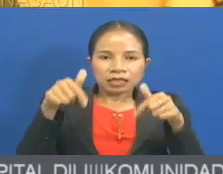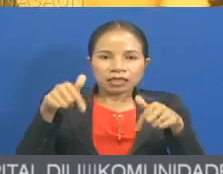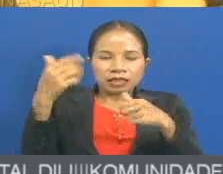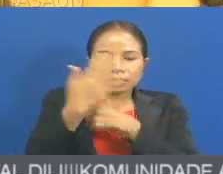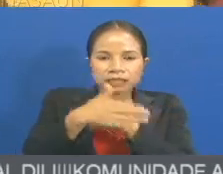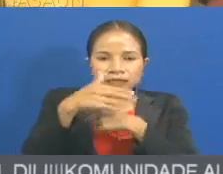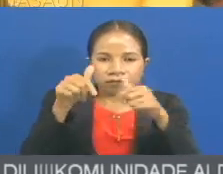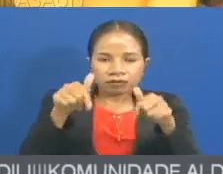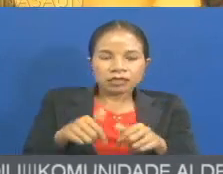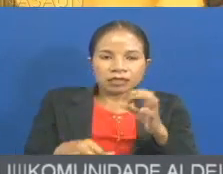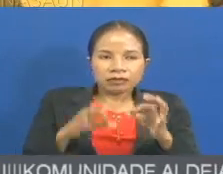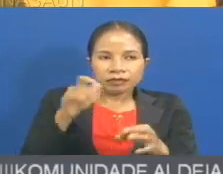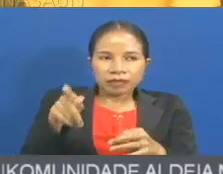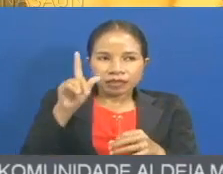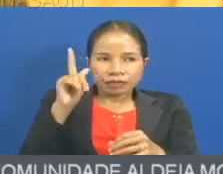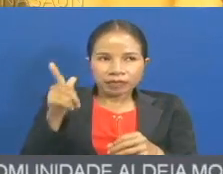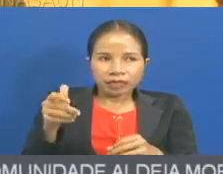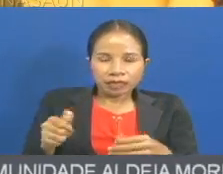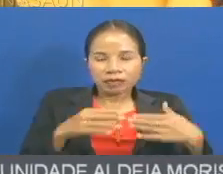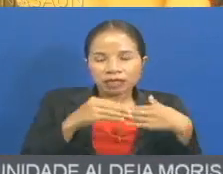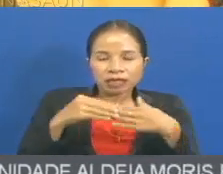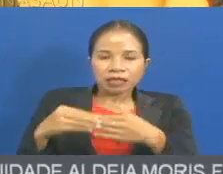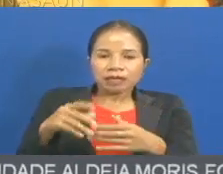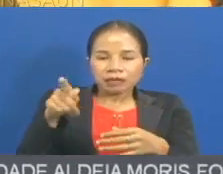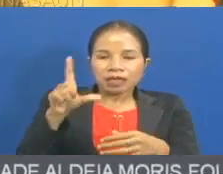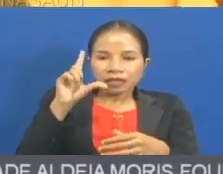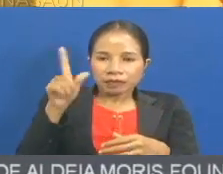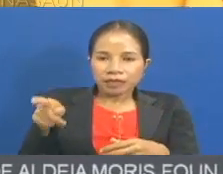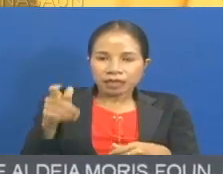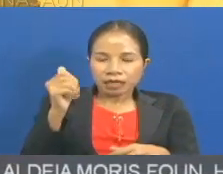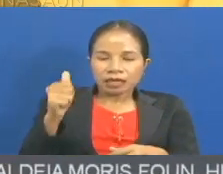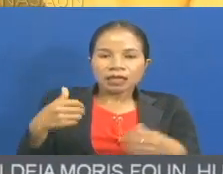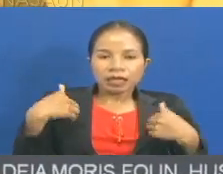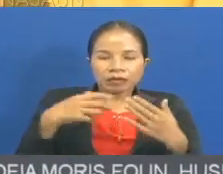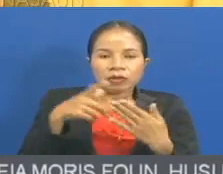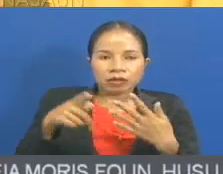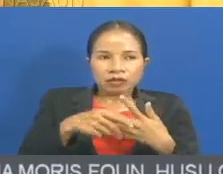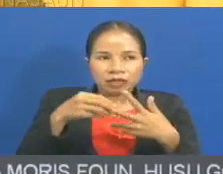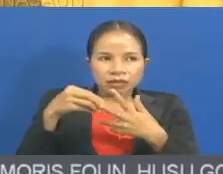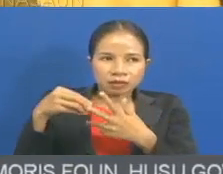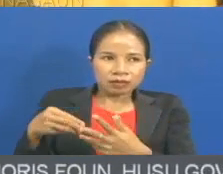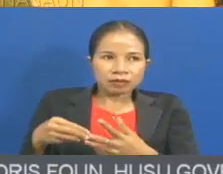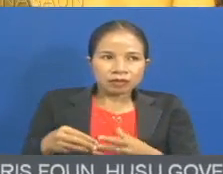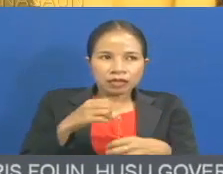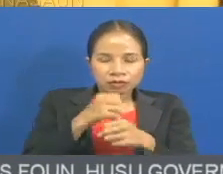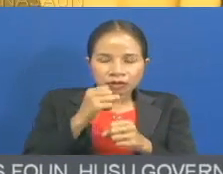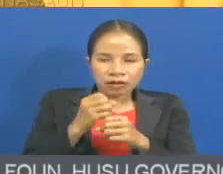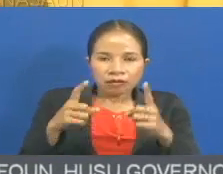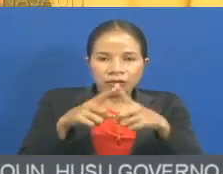herailara. Cari PLPA maca ucun, PLPA se ia programa especial a tu halova